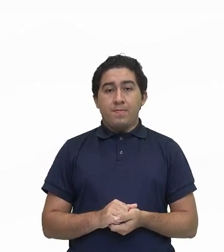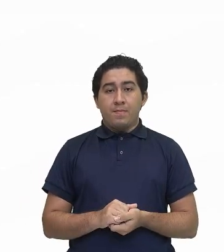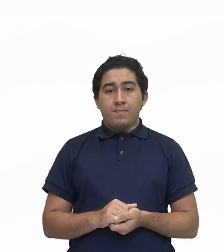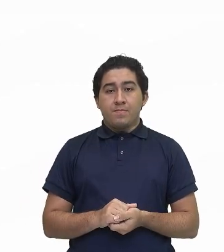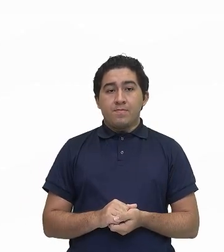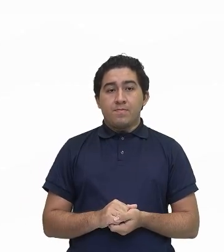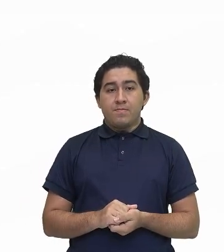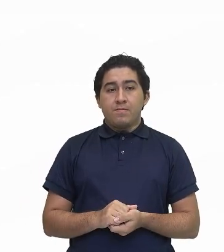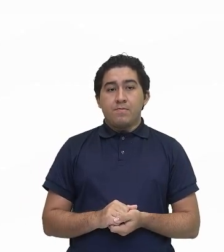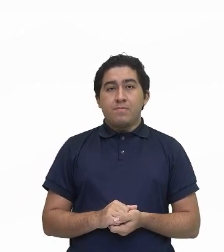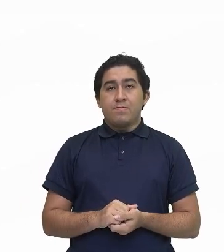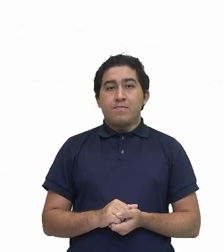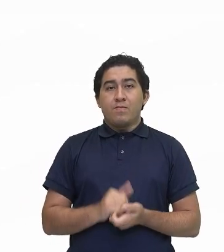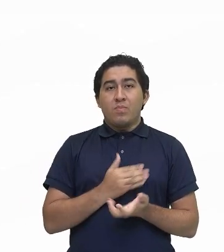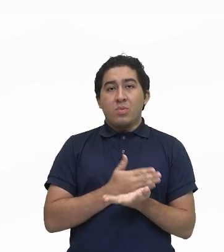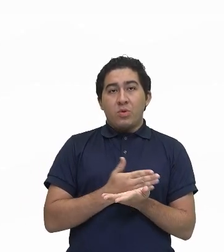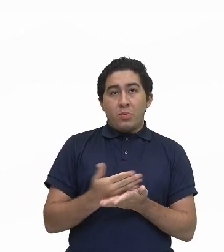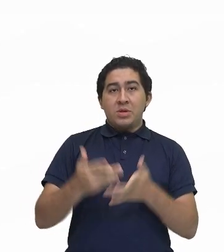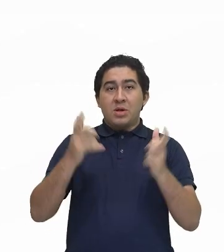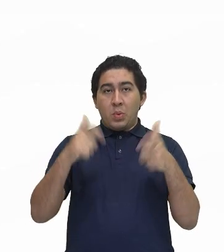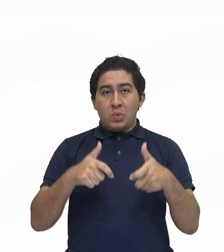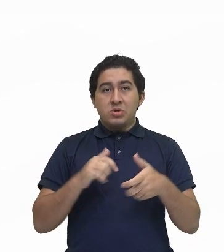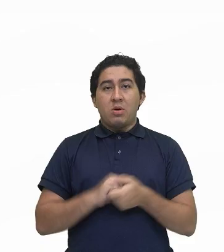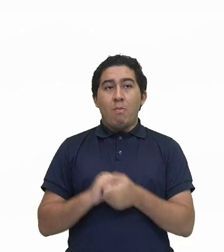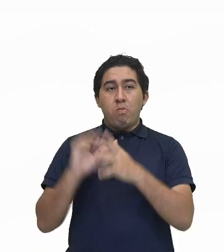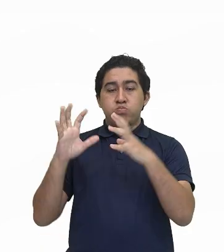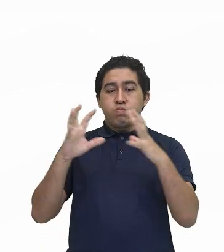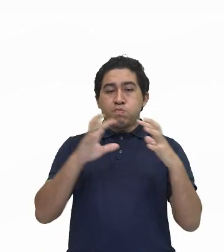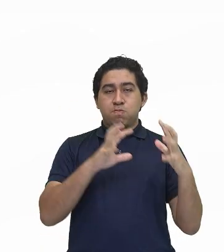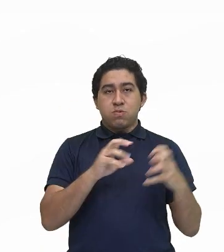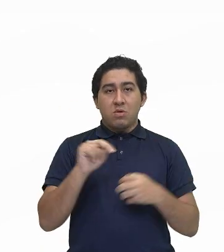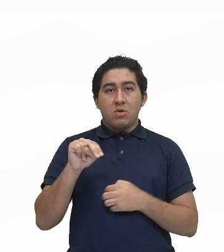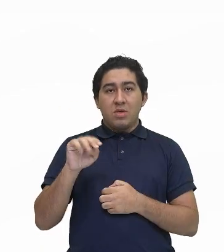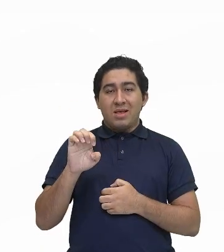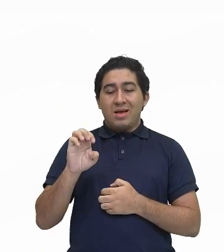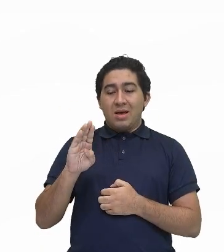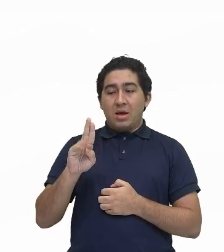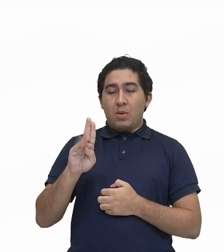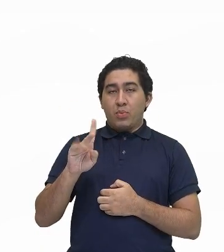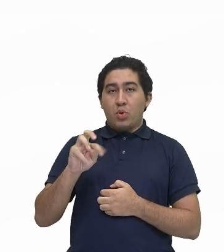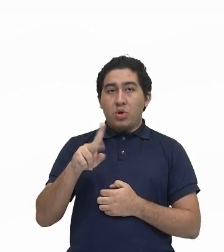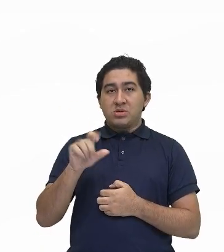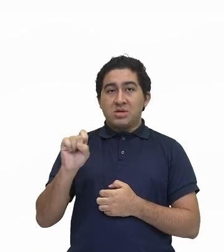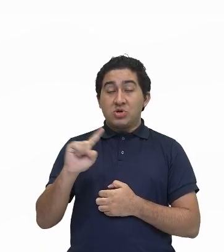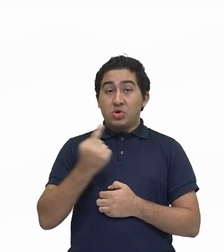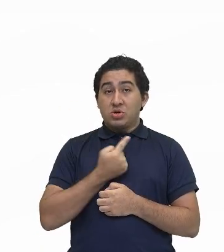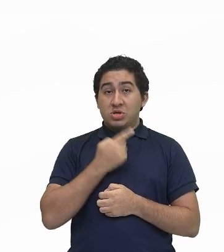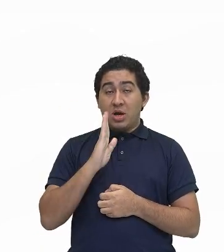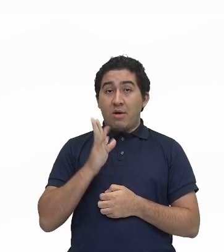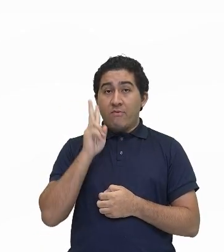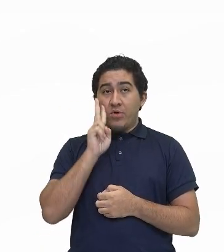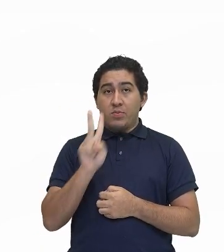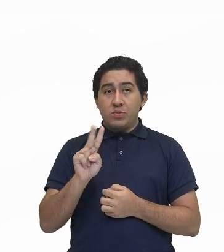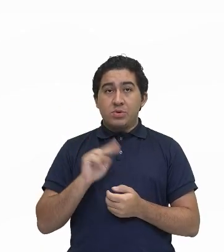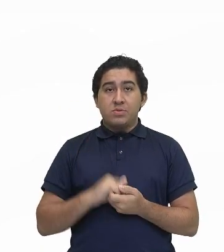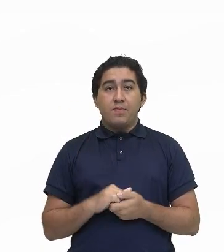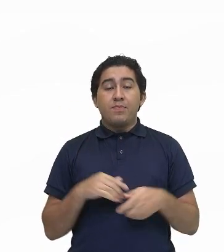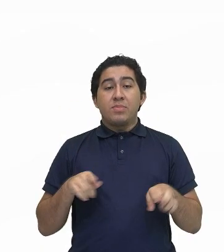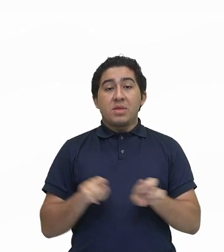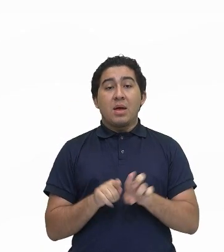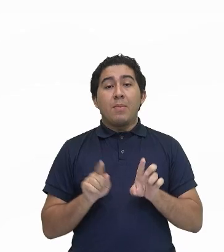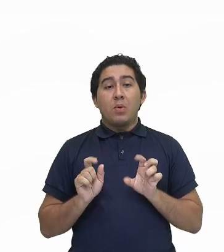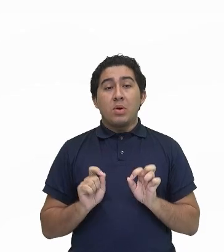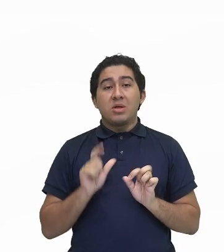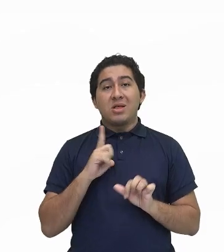uma estrela é iniciado nas nebulosas, como nós já vimos. E essas nebulosas, como nós já